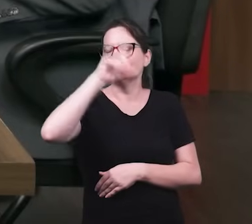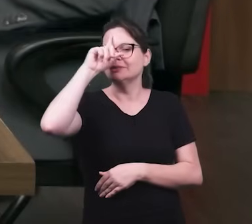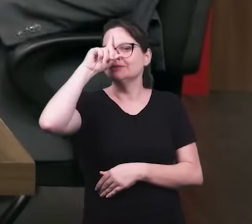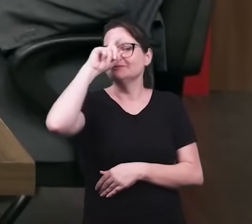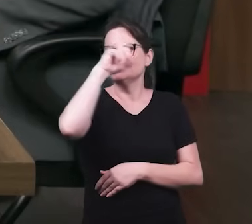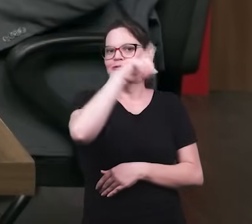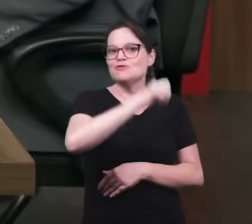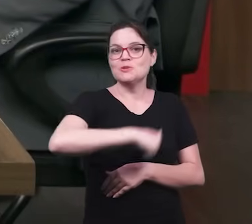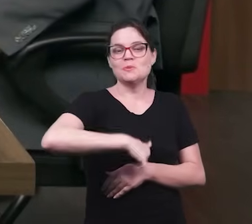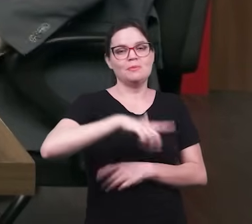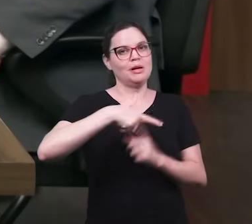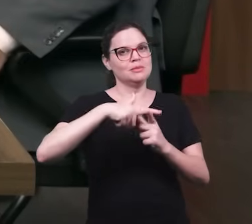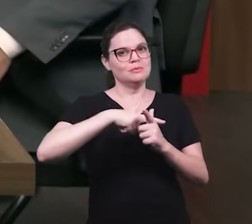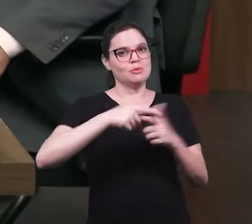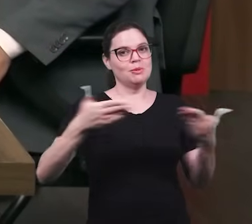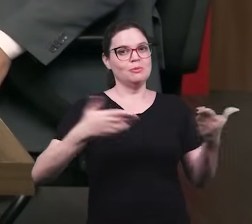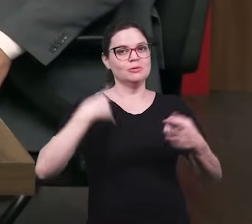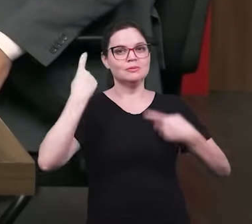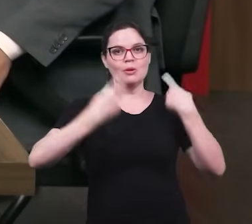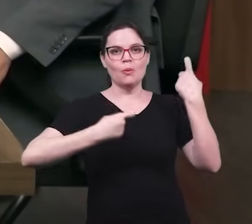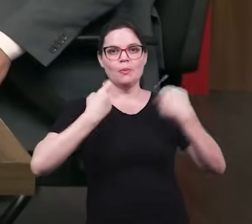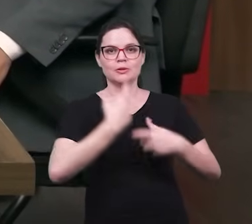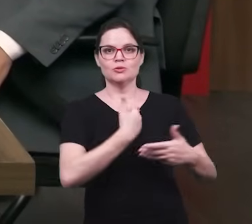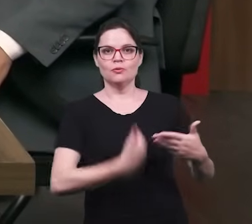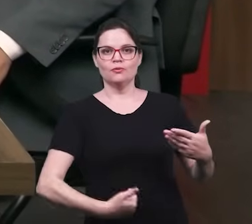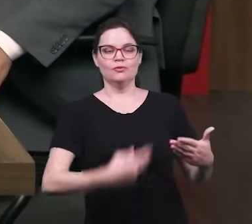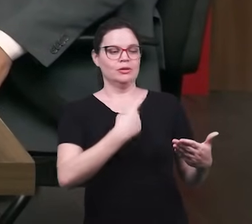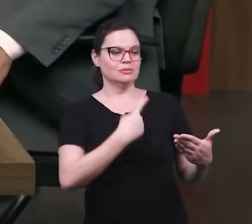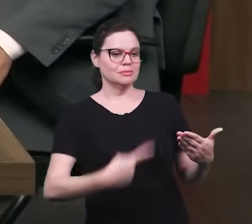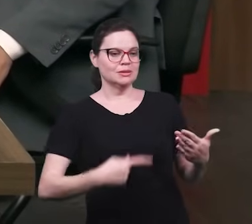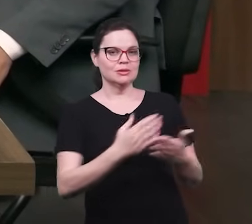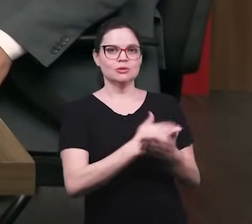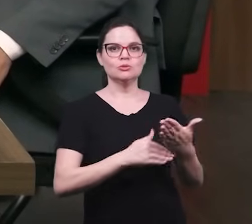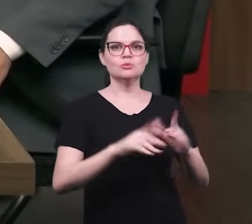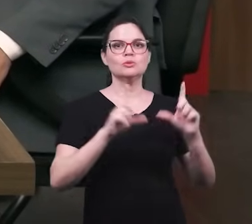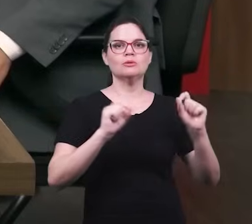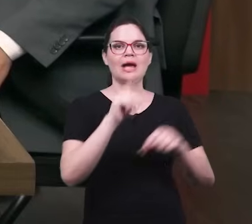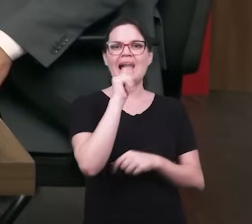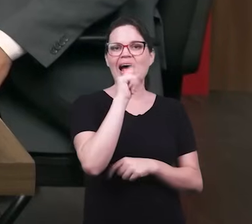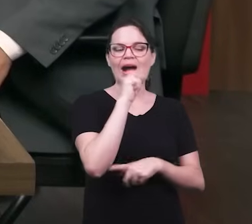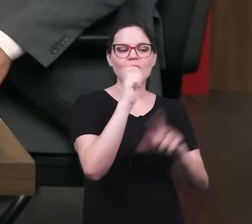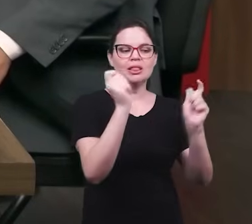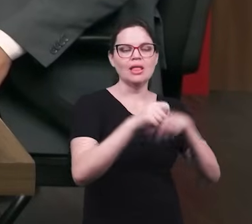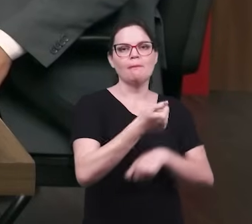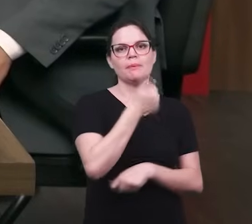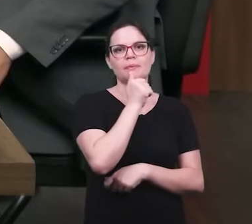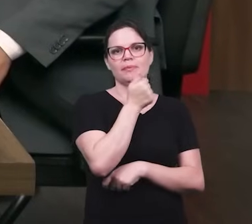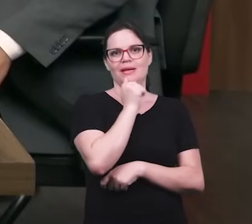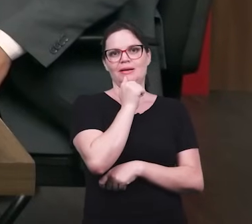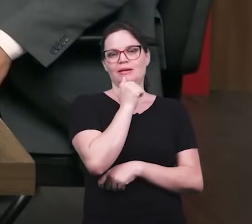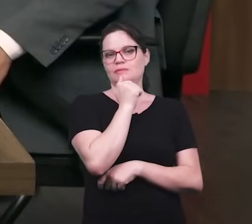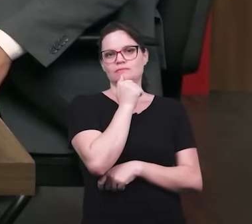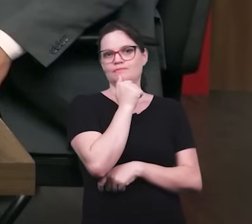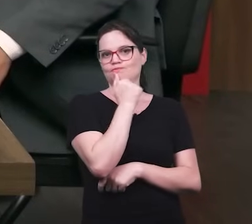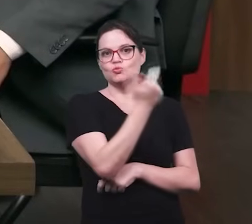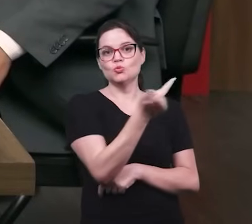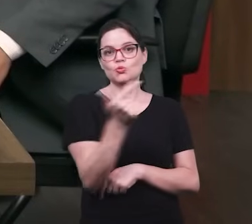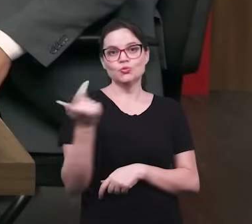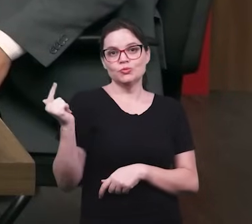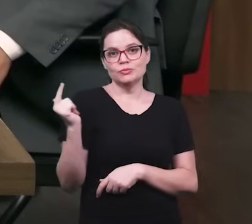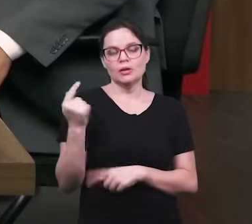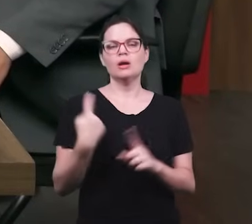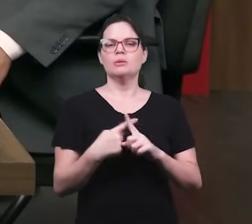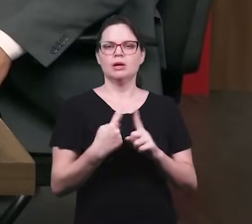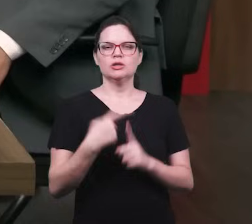preocupações dos governos, dos órgãos, é com a água potável. Por mais que nós temos